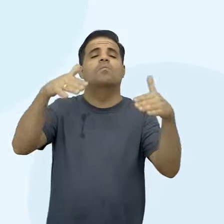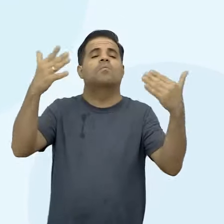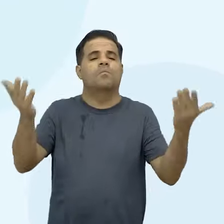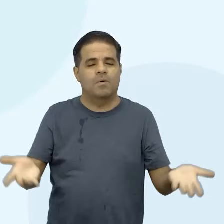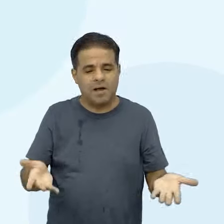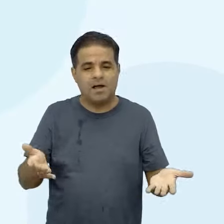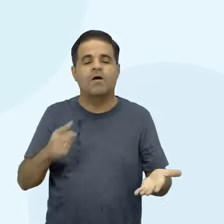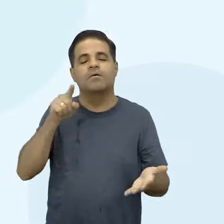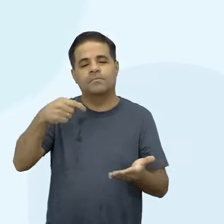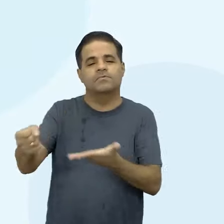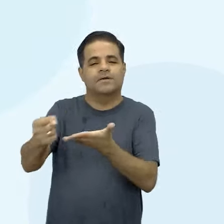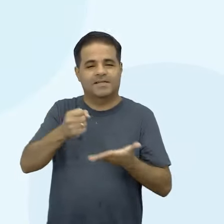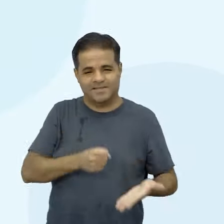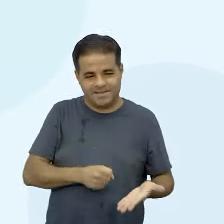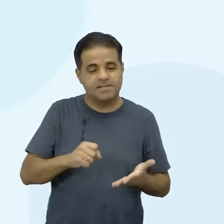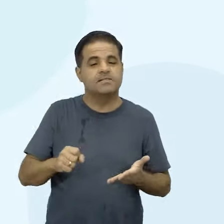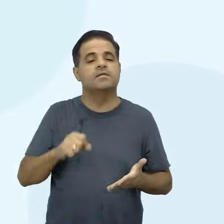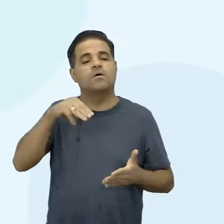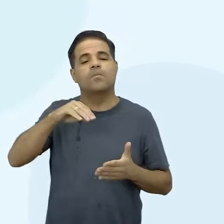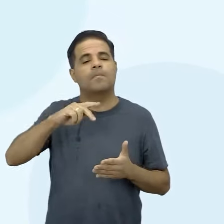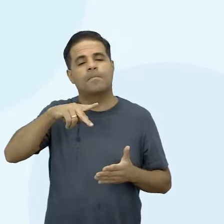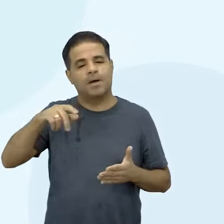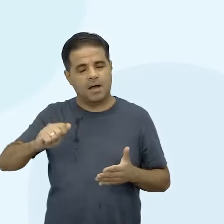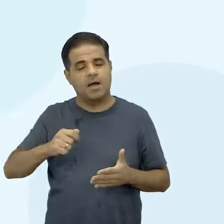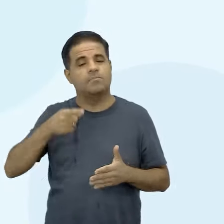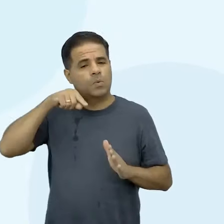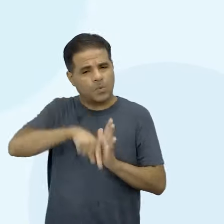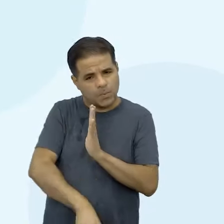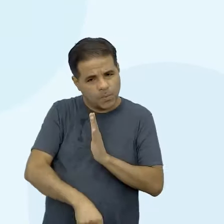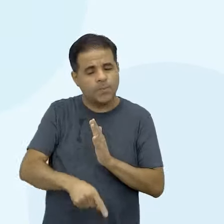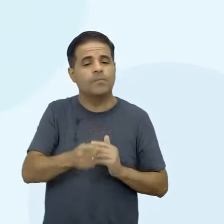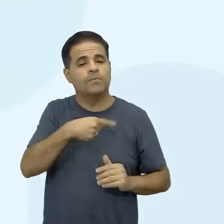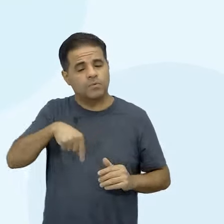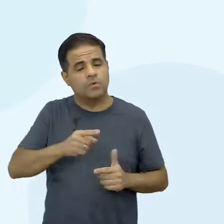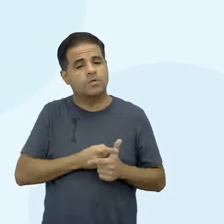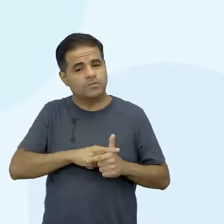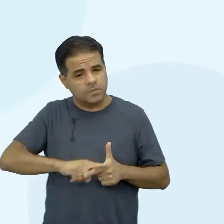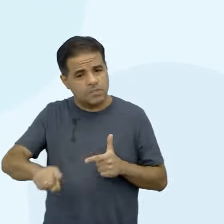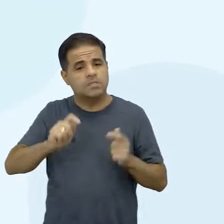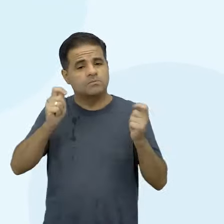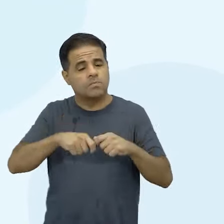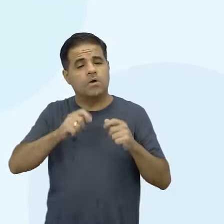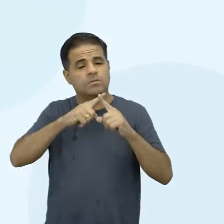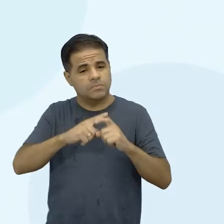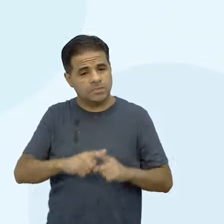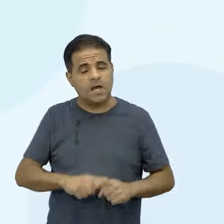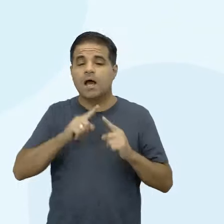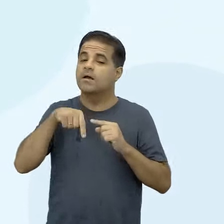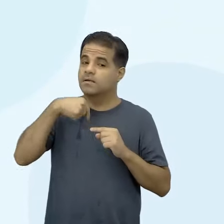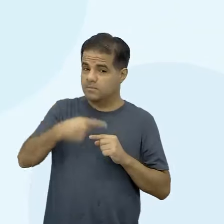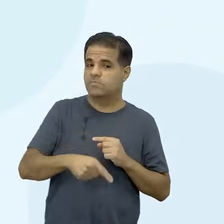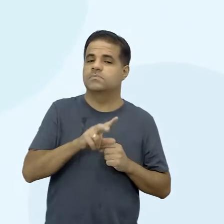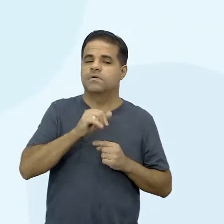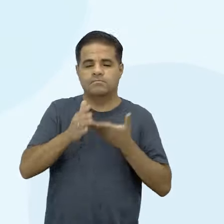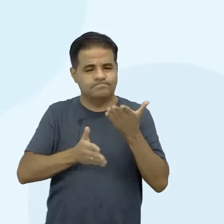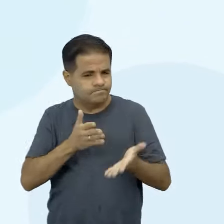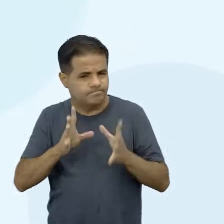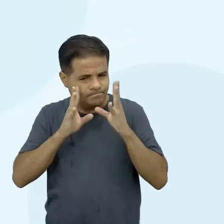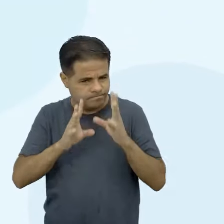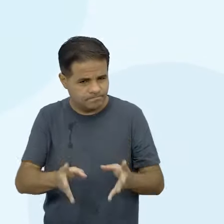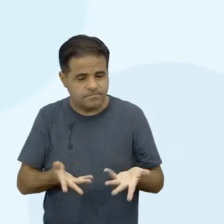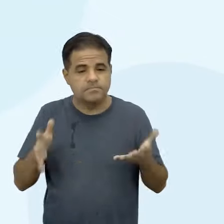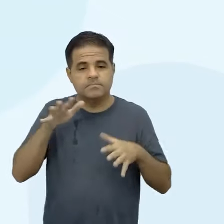gente vai trazer o mapa específico do nosso aprofundamento, né, Quem Divide e Multiplica. E aí a gente vai tratar do